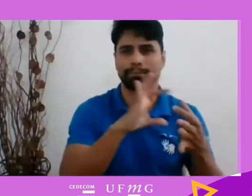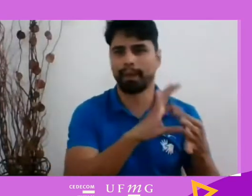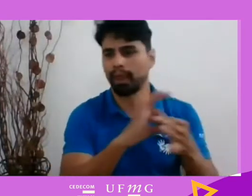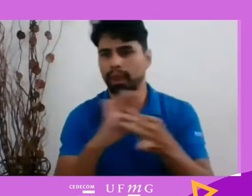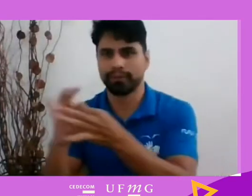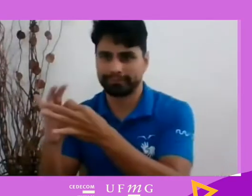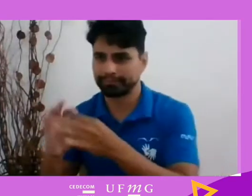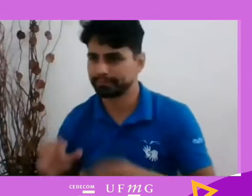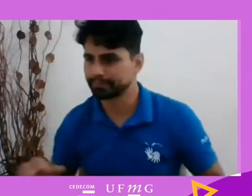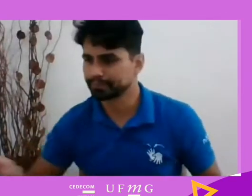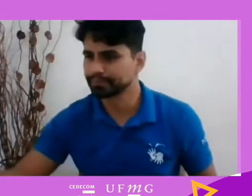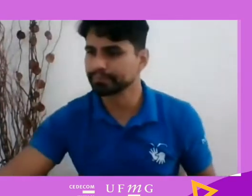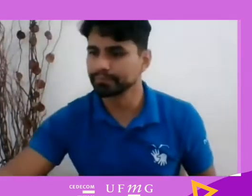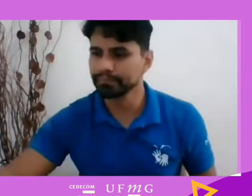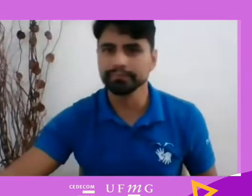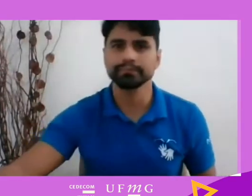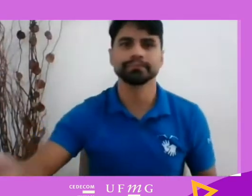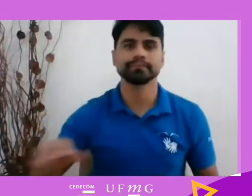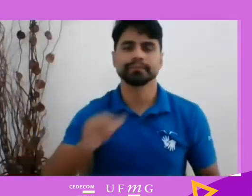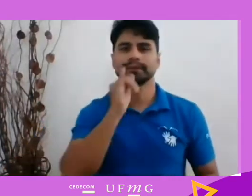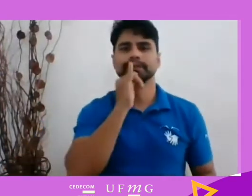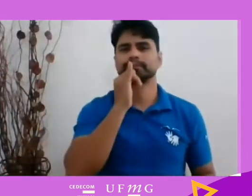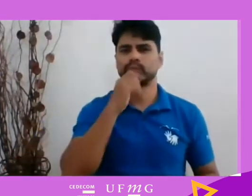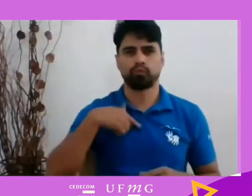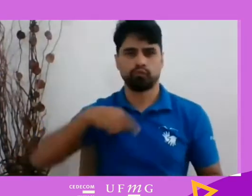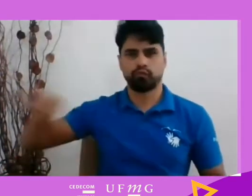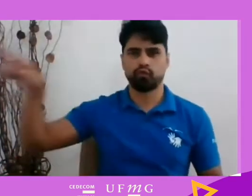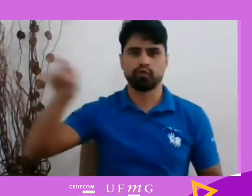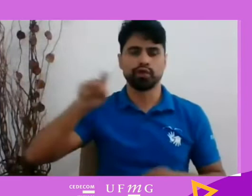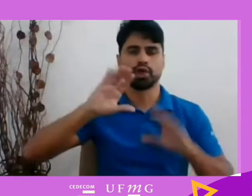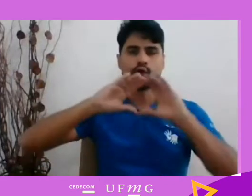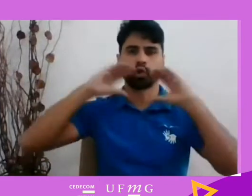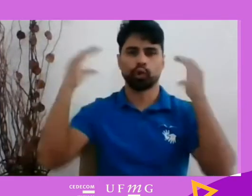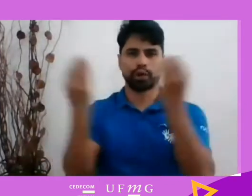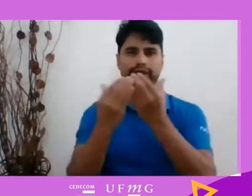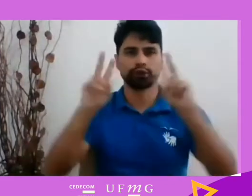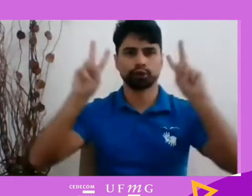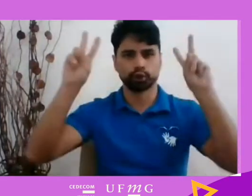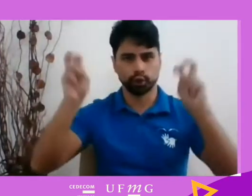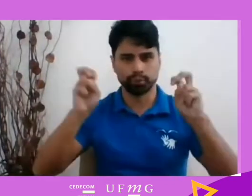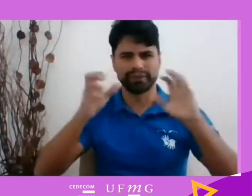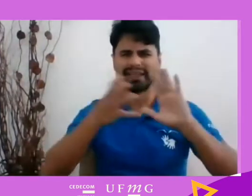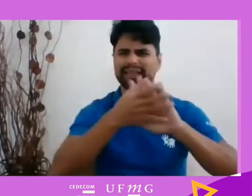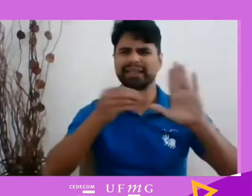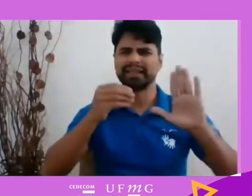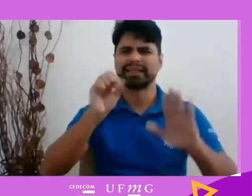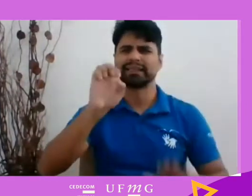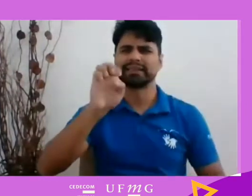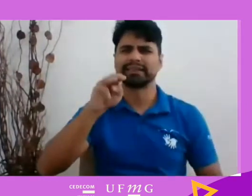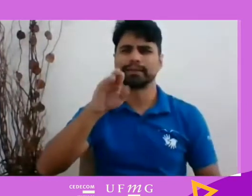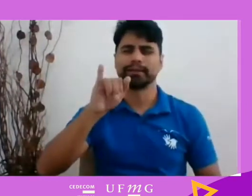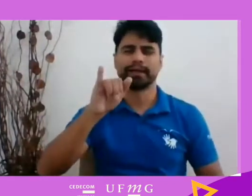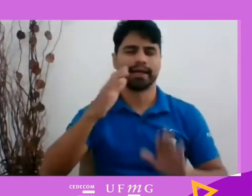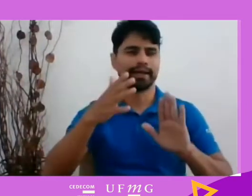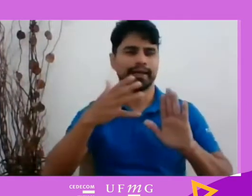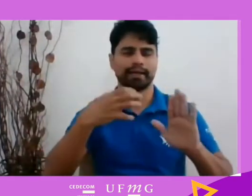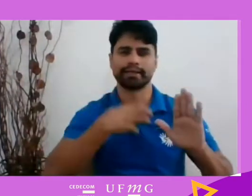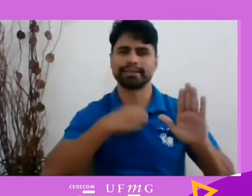em Sófia, na Bulgária. E aí o Google começou a achar que eu ia toda semana para Sófia, porque todo dia me